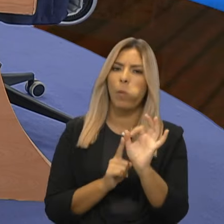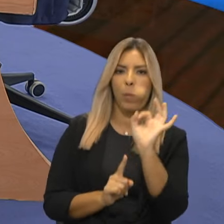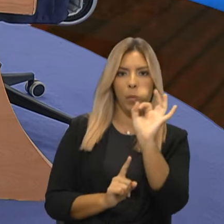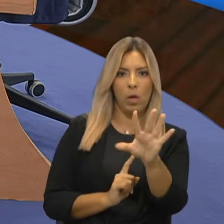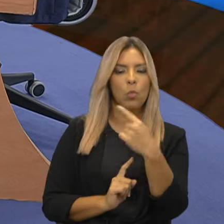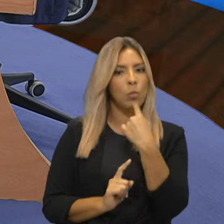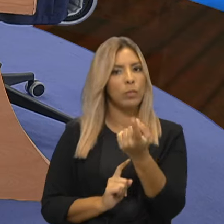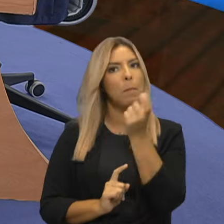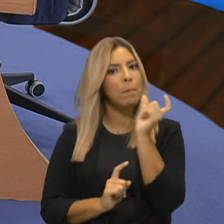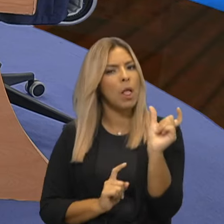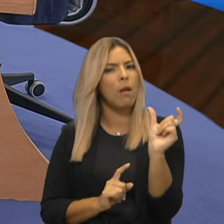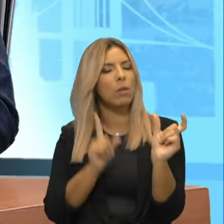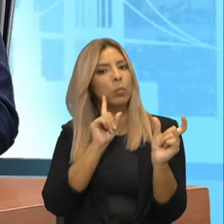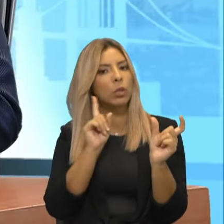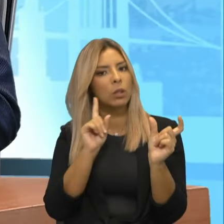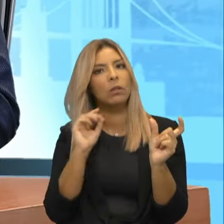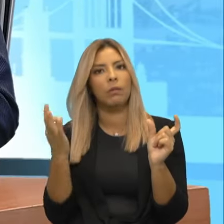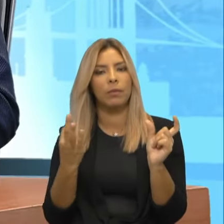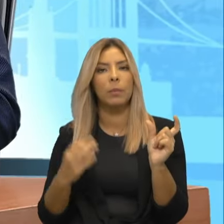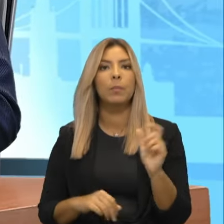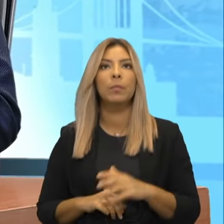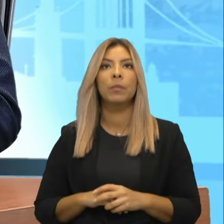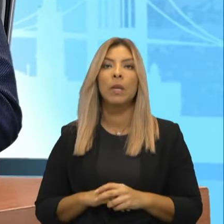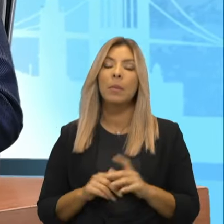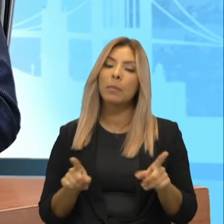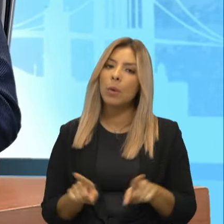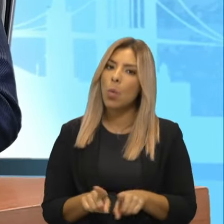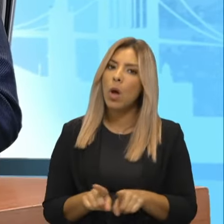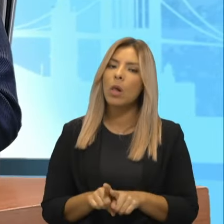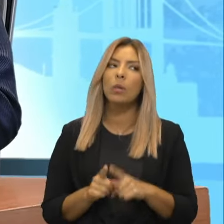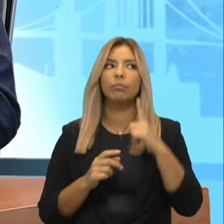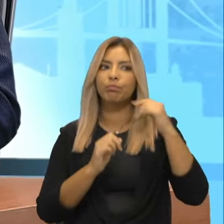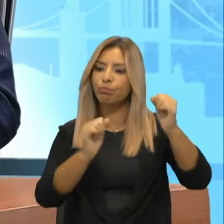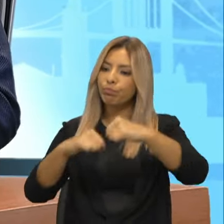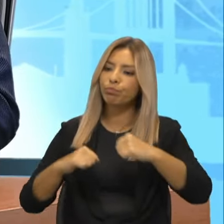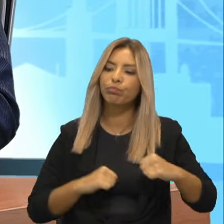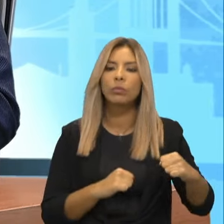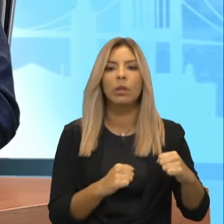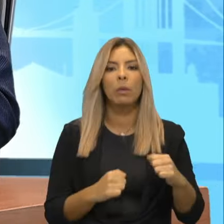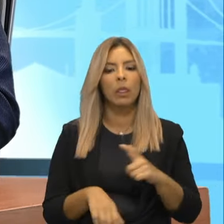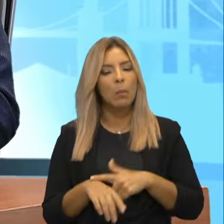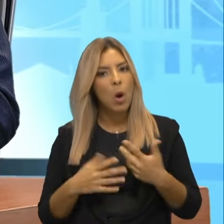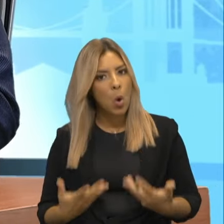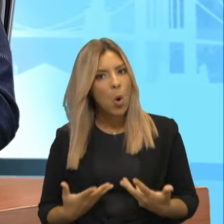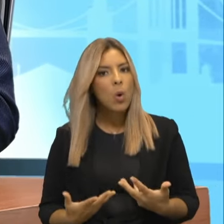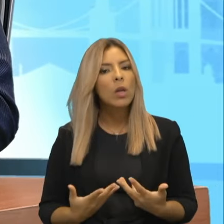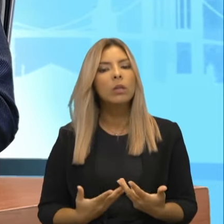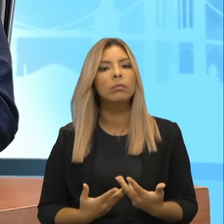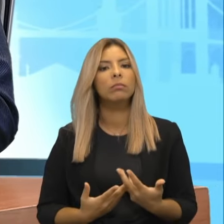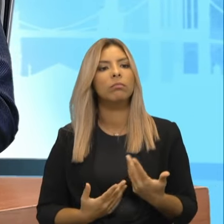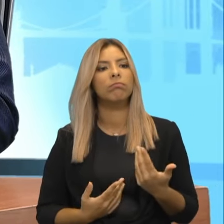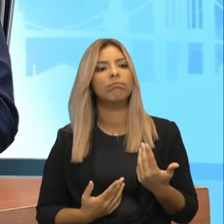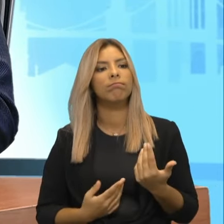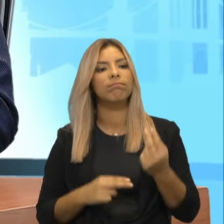uma palavra que eu acho que é chave, falaste em consenso. Eu acho que chegámos a um momento, do ponto de vista político, que